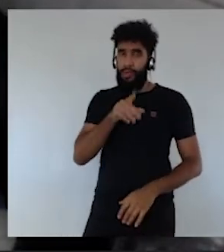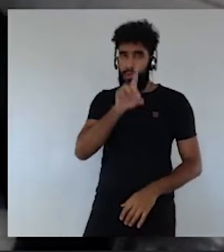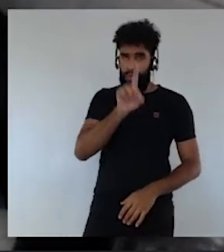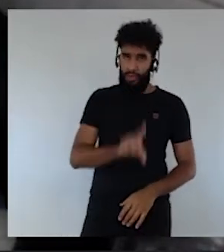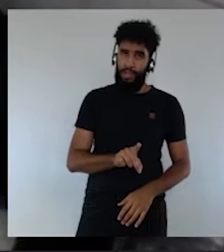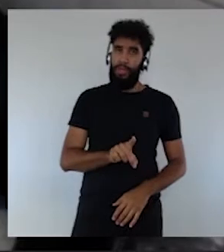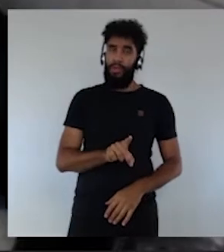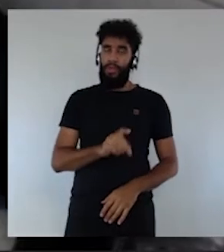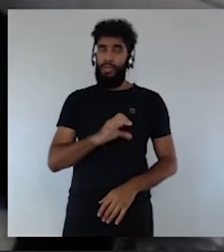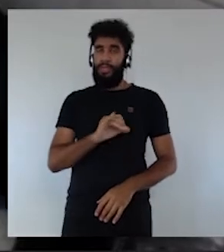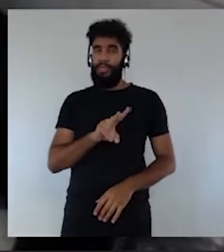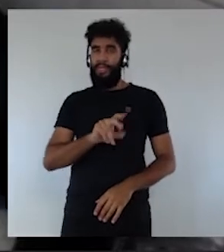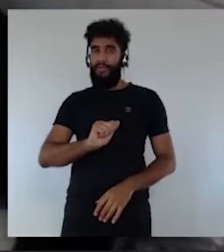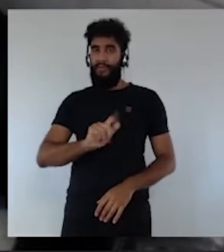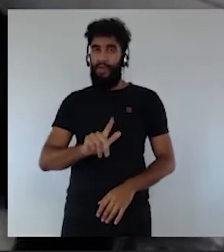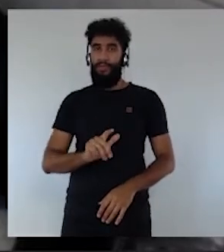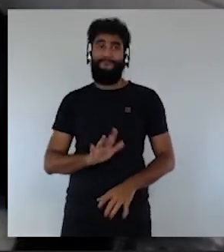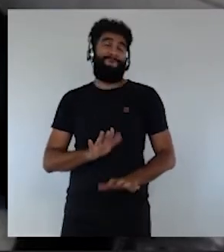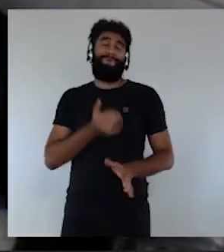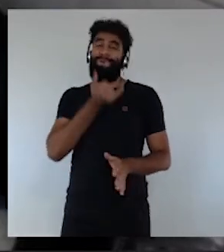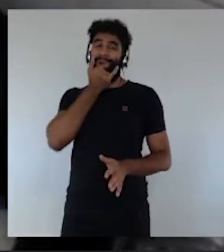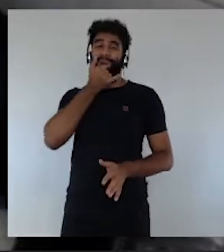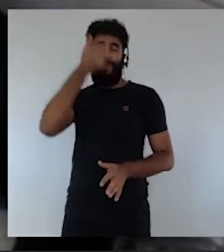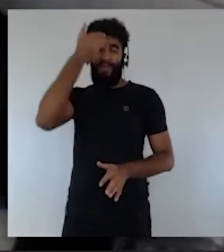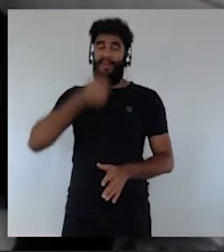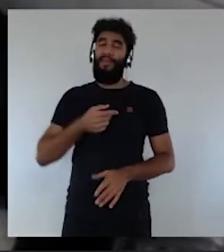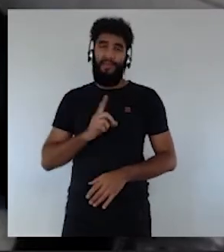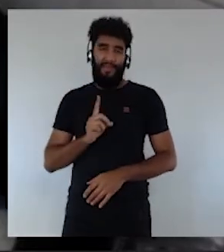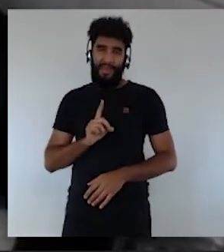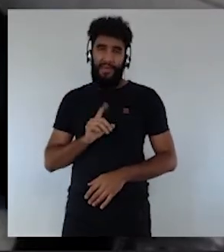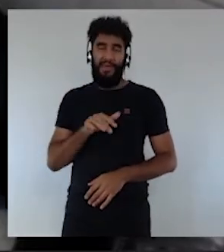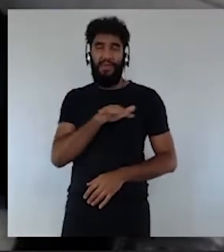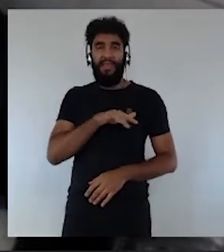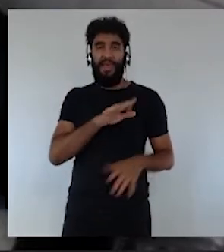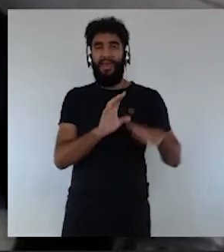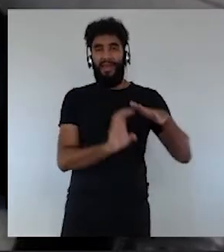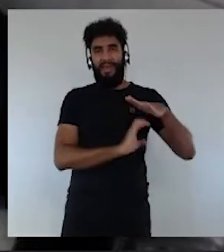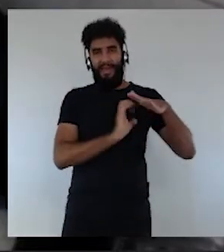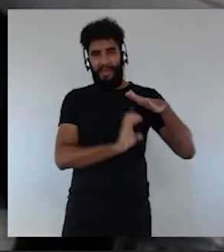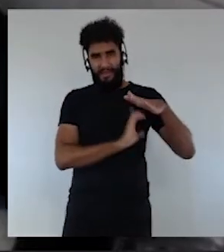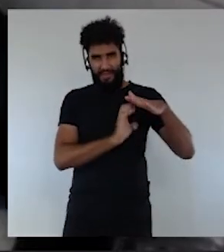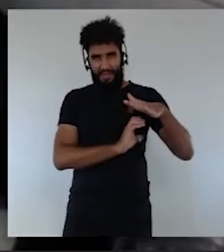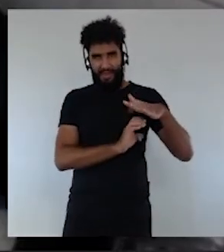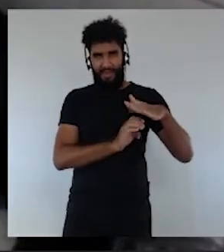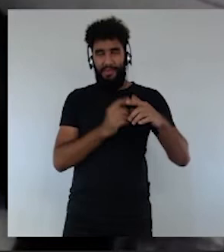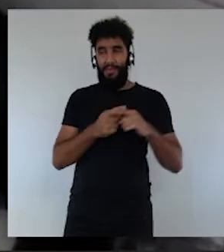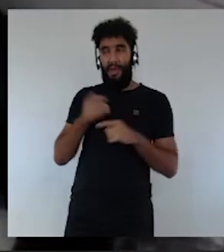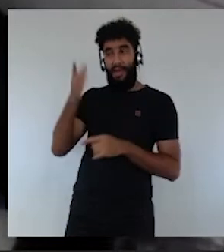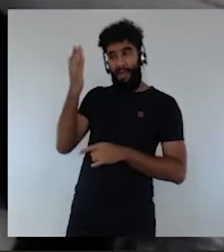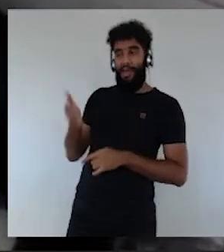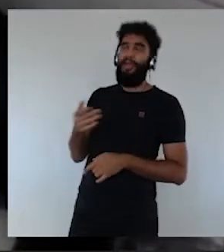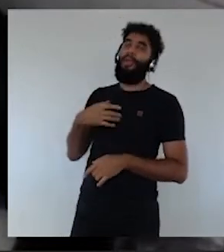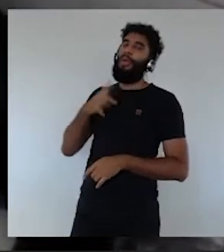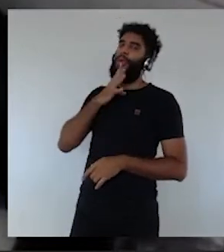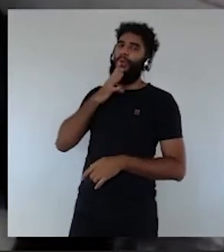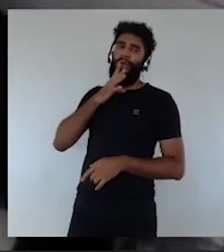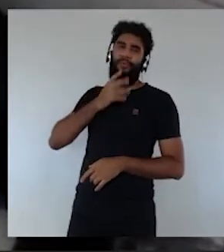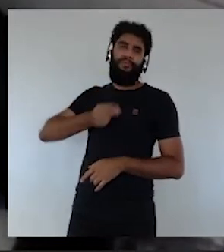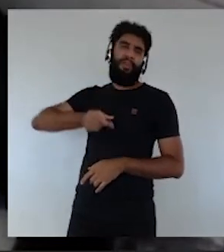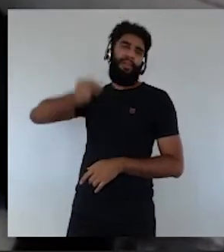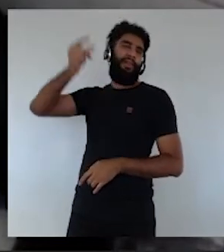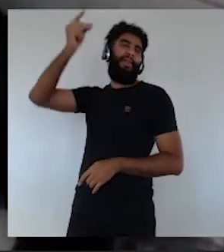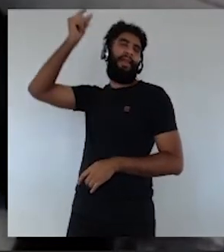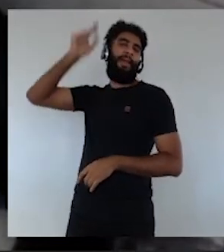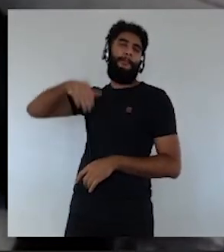Direito Empresarial. Quem dera eu ter sido professor de Direito Civil, que conhece muito mais o direito, é o tronco do direito, em que